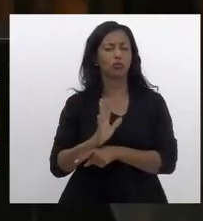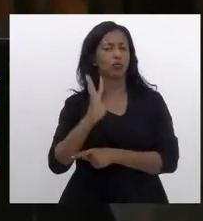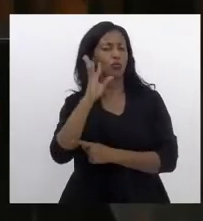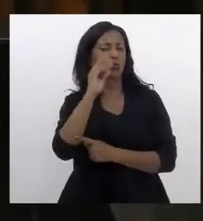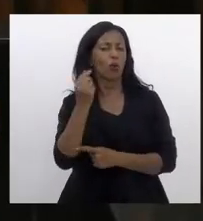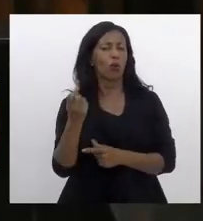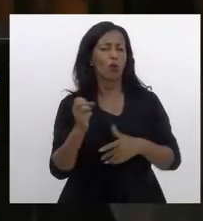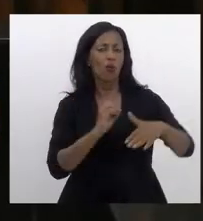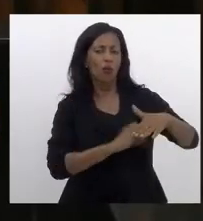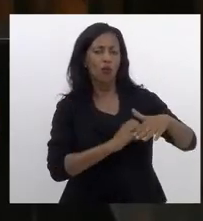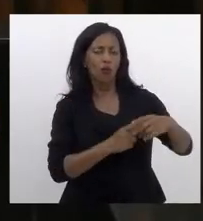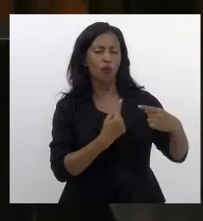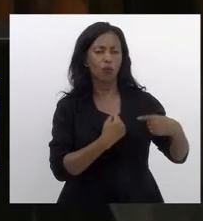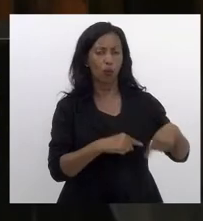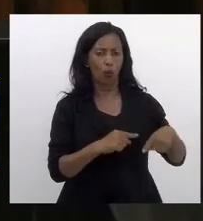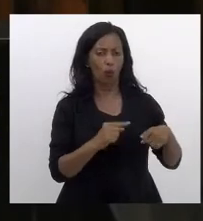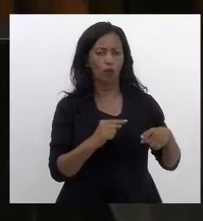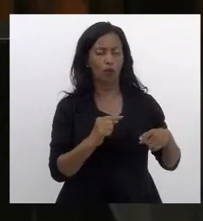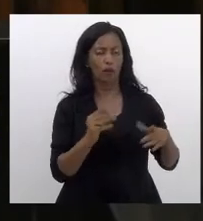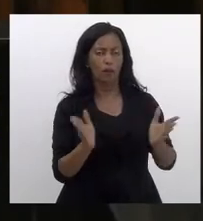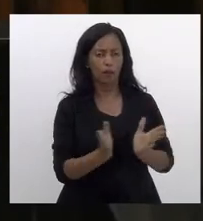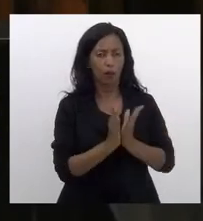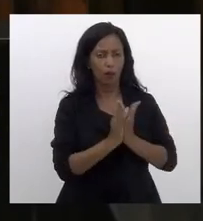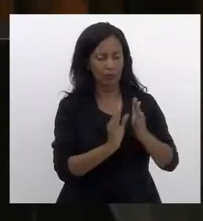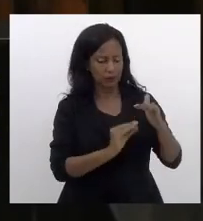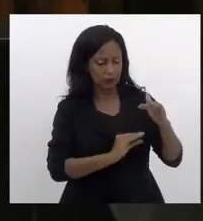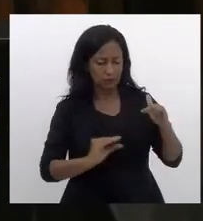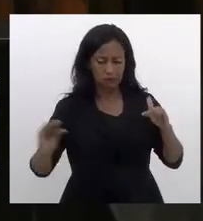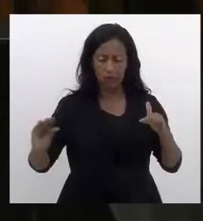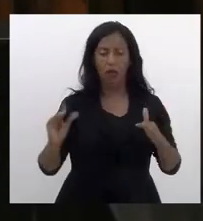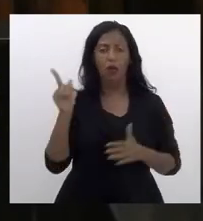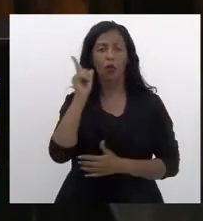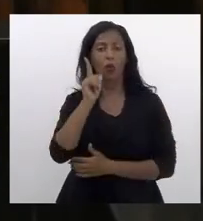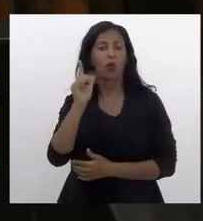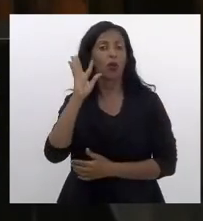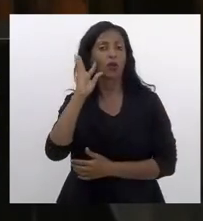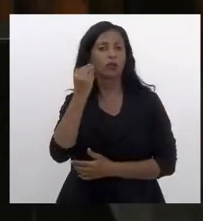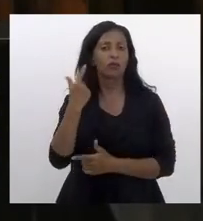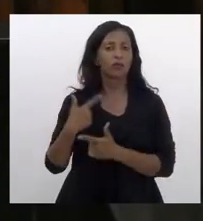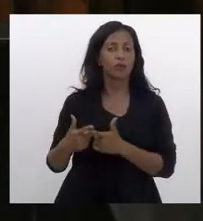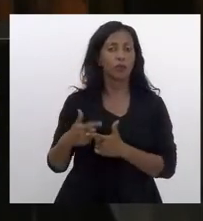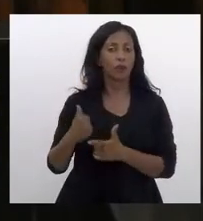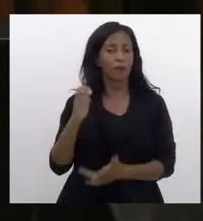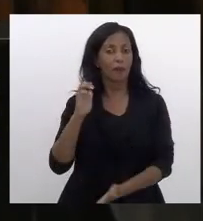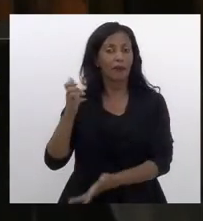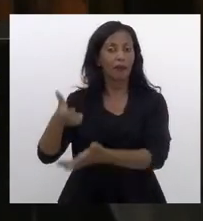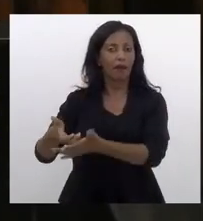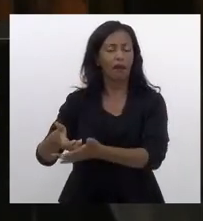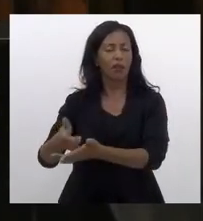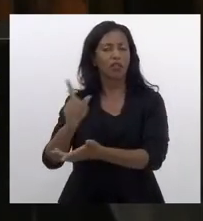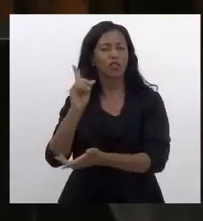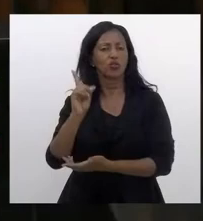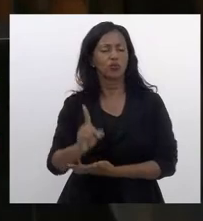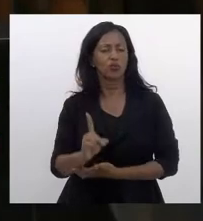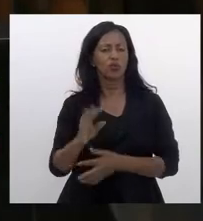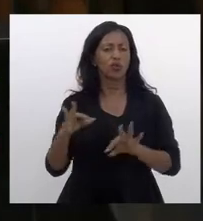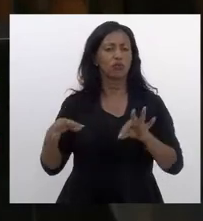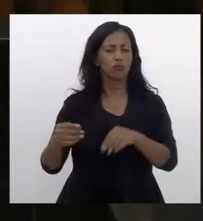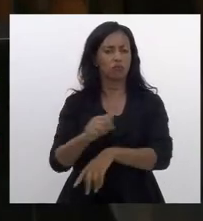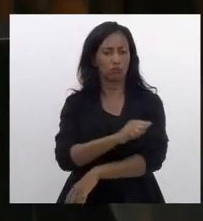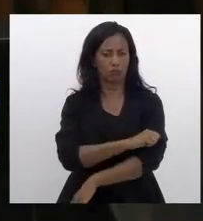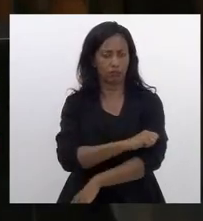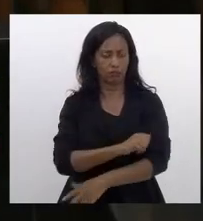do Fundo Estadual de Combate à Pobreza, para que a gente consiga resolver esse problema e garantir o direito ao passe livre para todos os